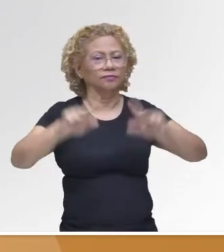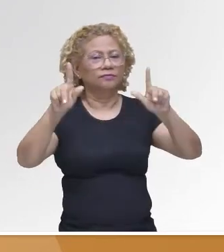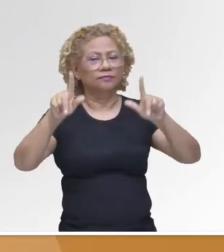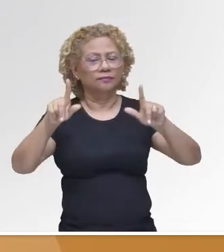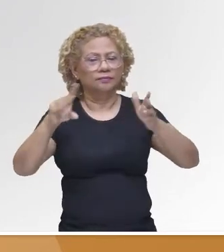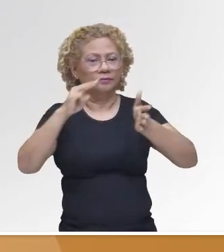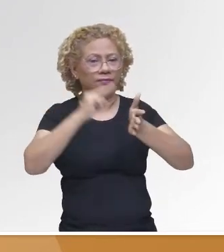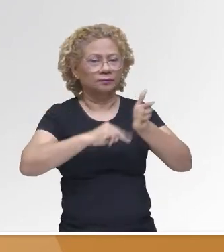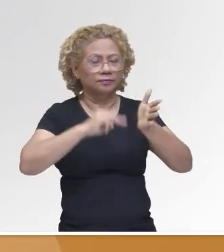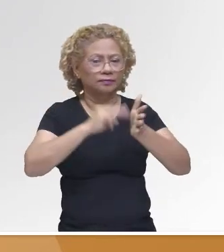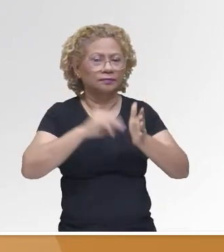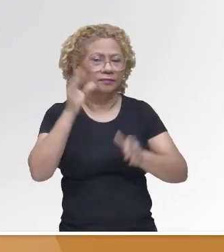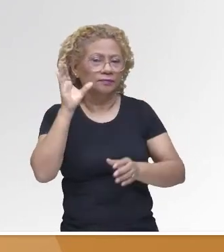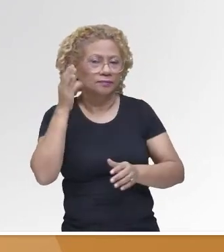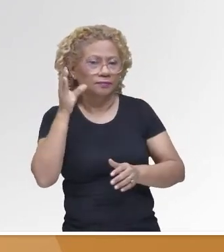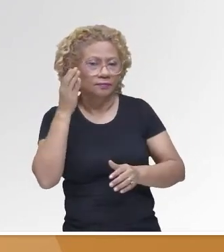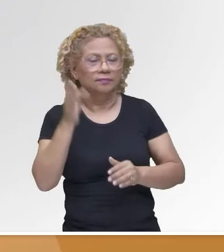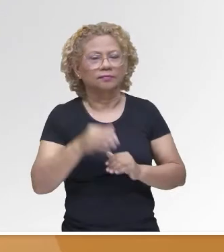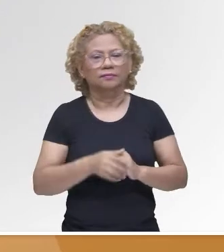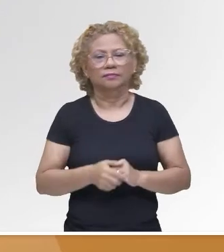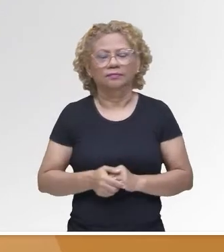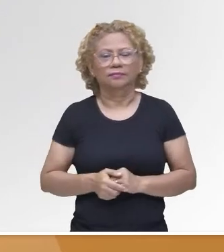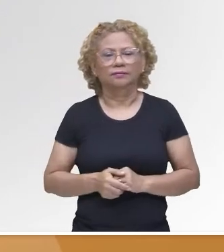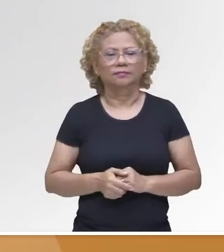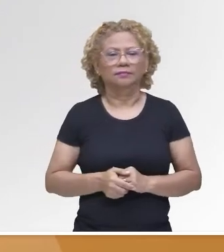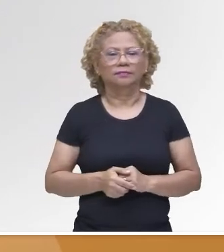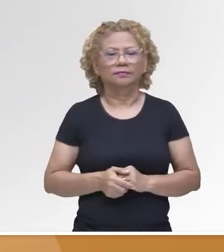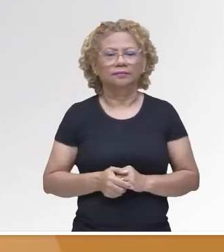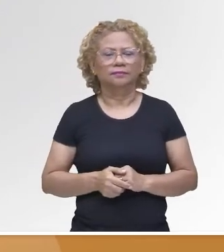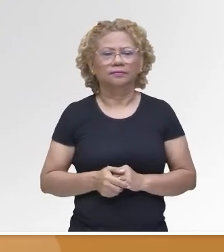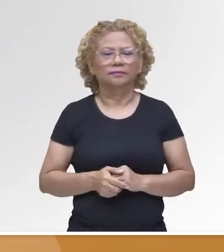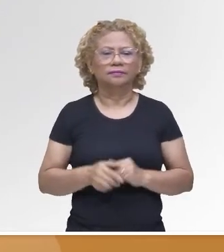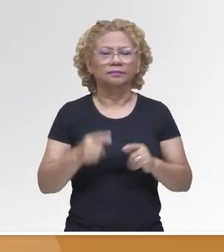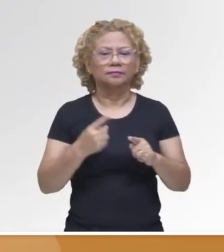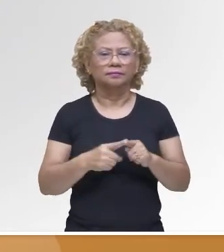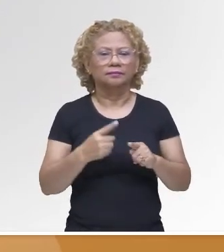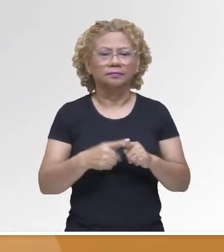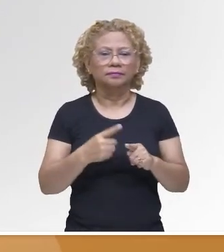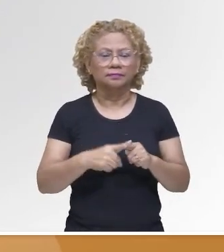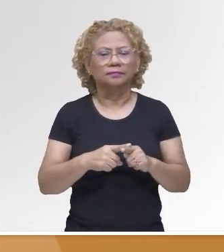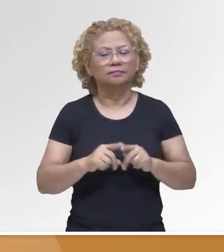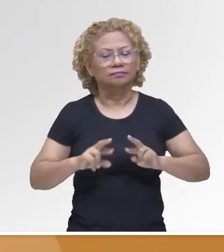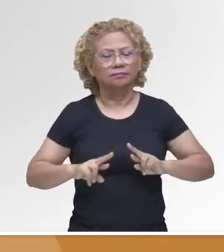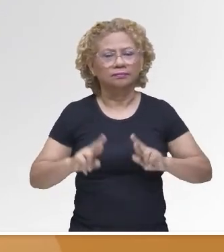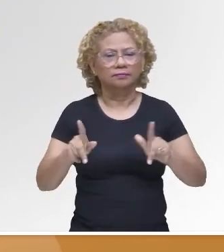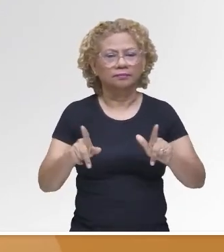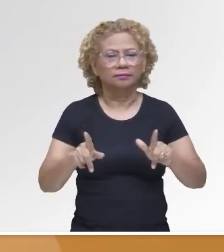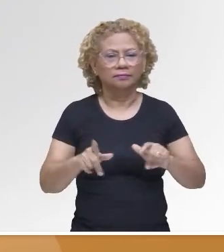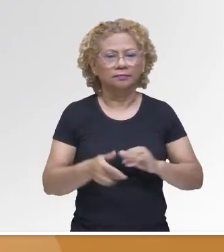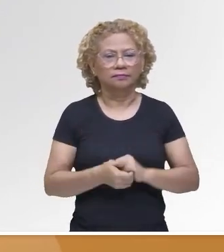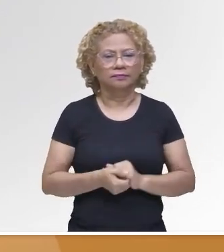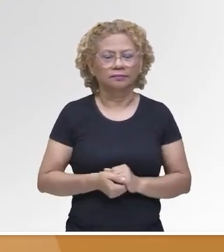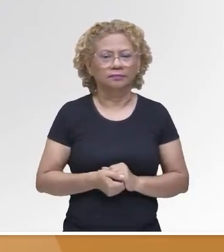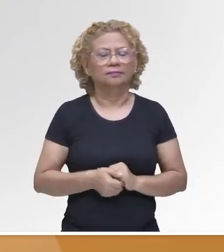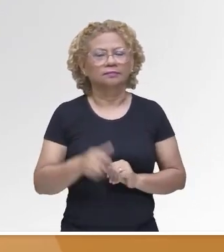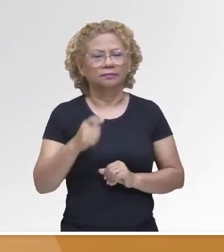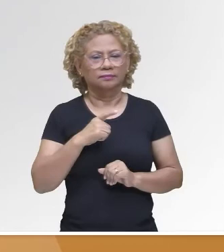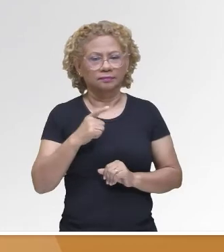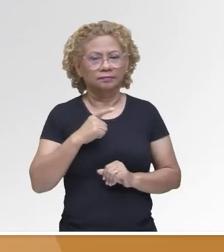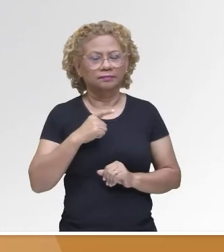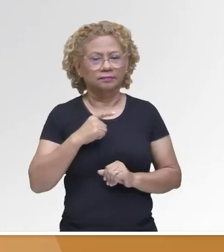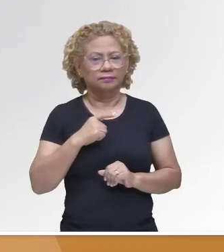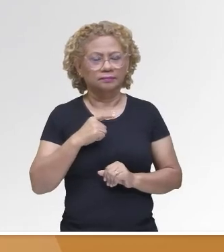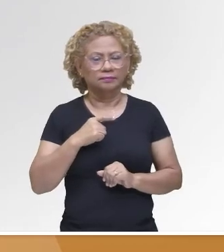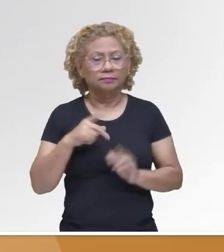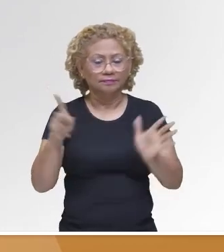Do conhecimento popular, né? Por quê? Porque é organizado de uma maneira específica da ciência.